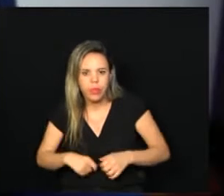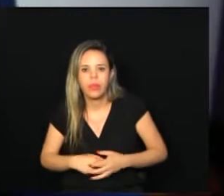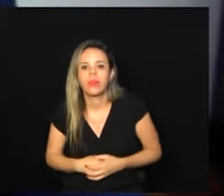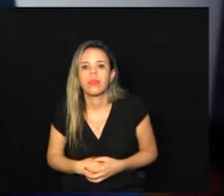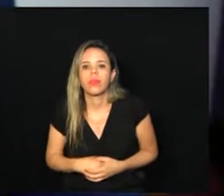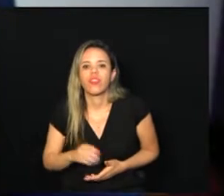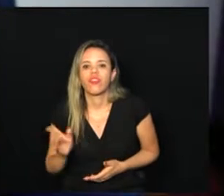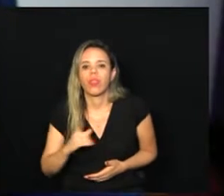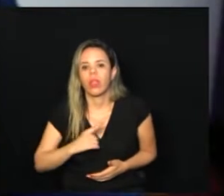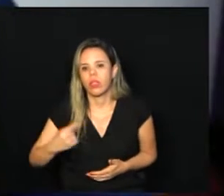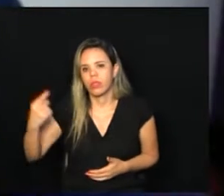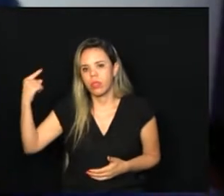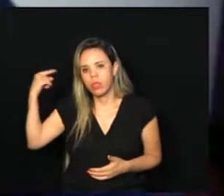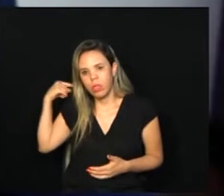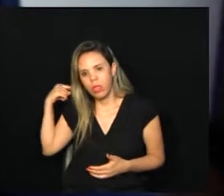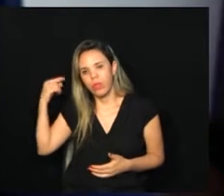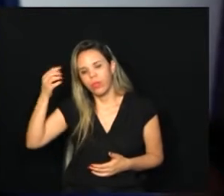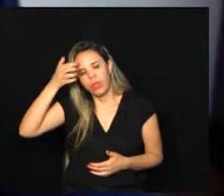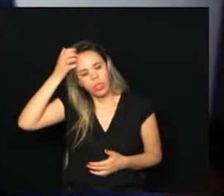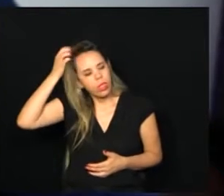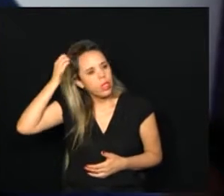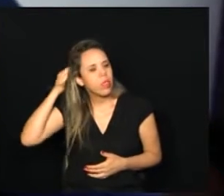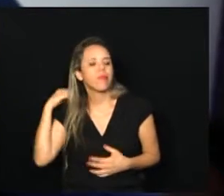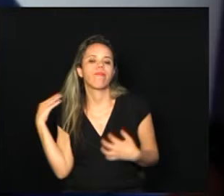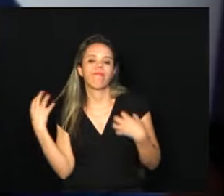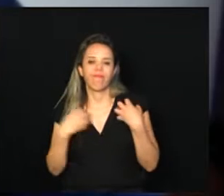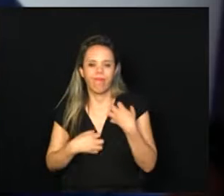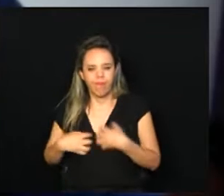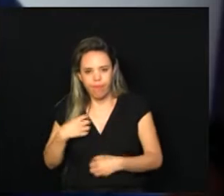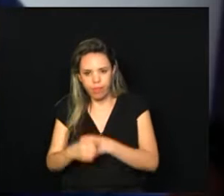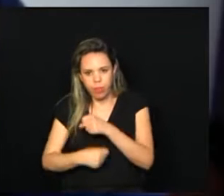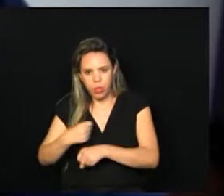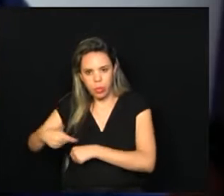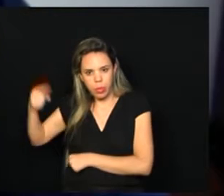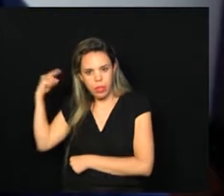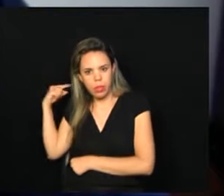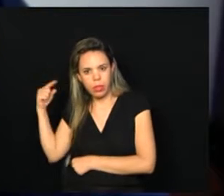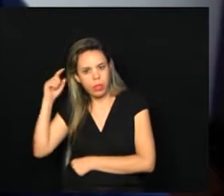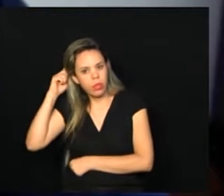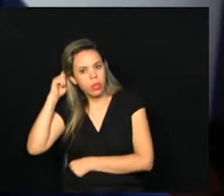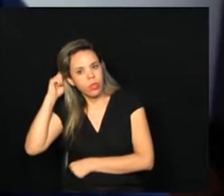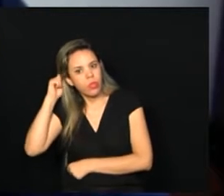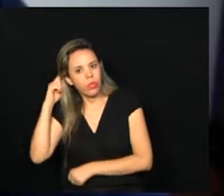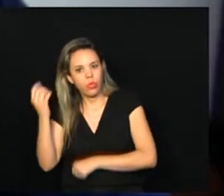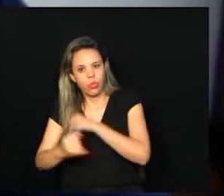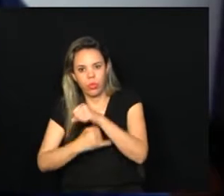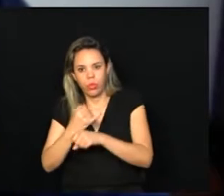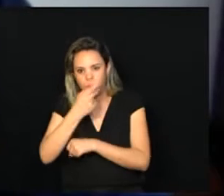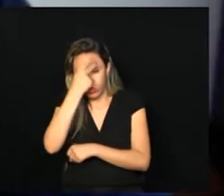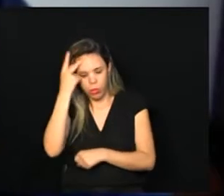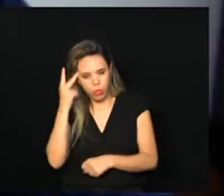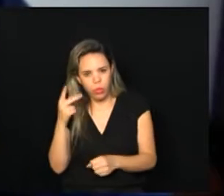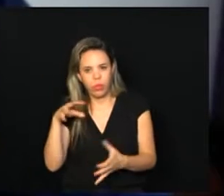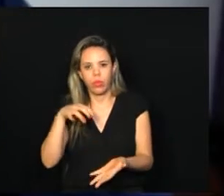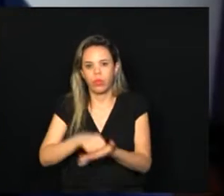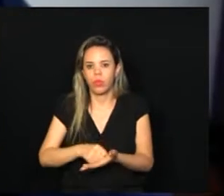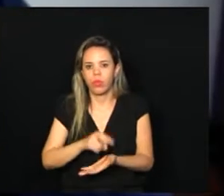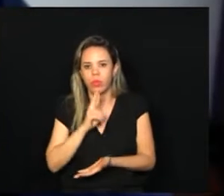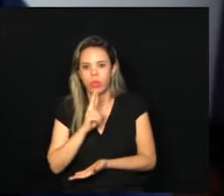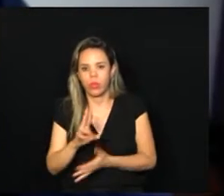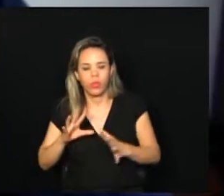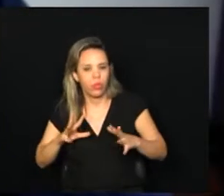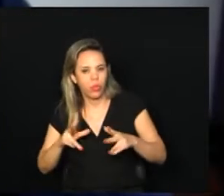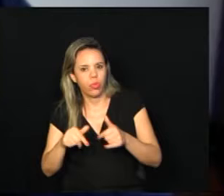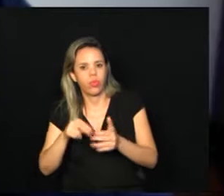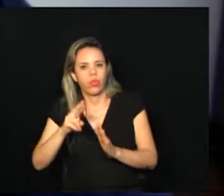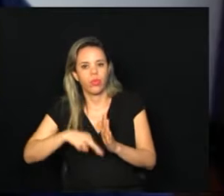com quem já teve aí esse constrangimento no ano passado. Então, de forma online, as pessoas vão preencher todo